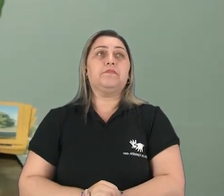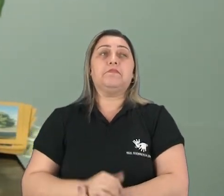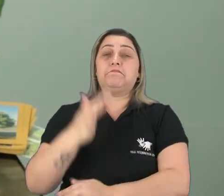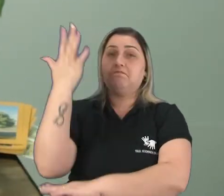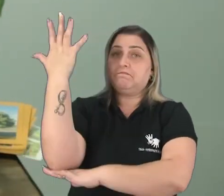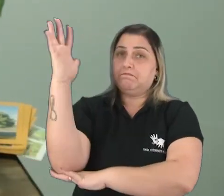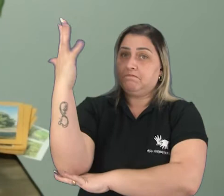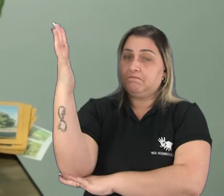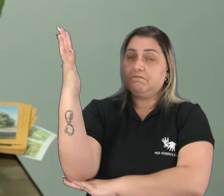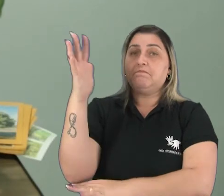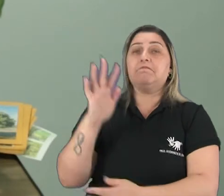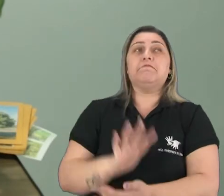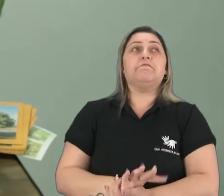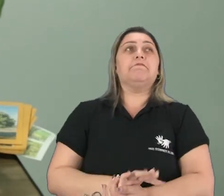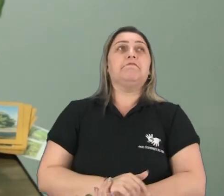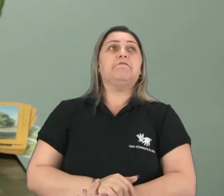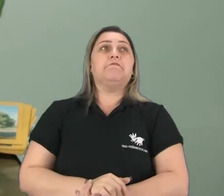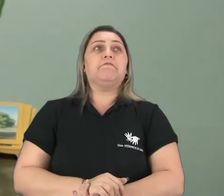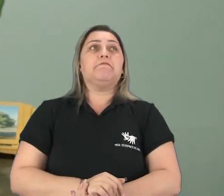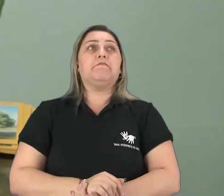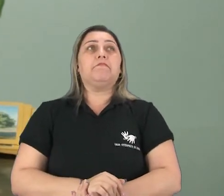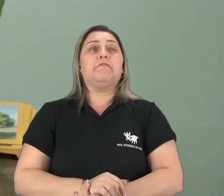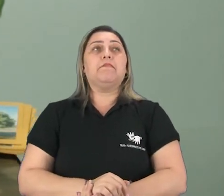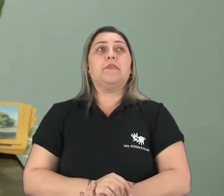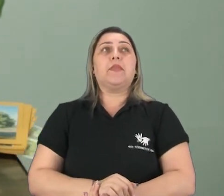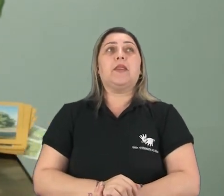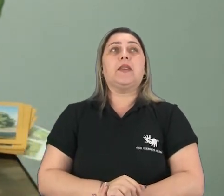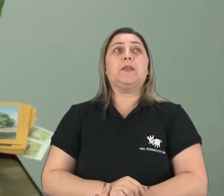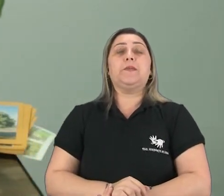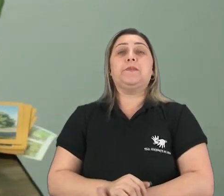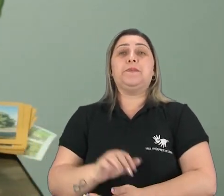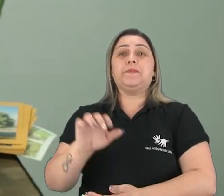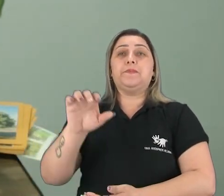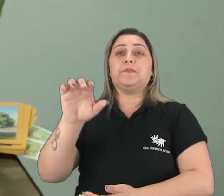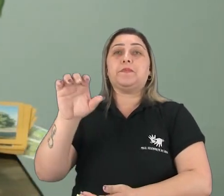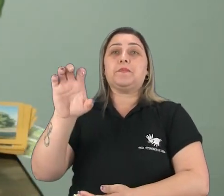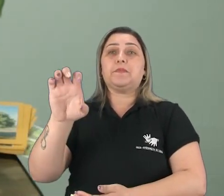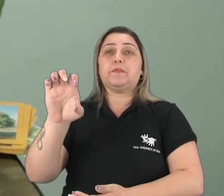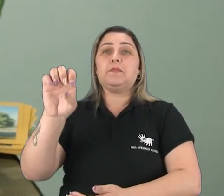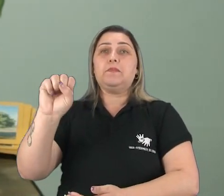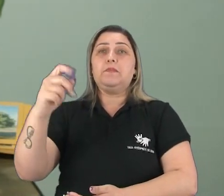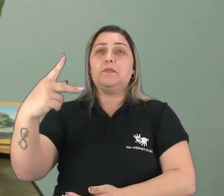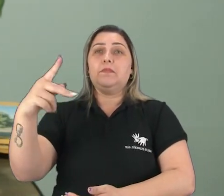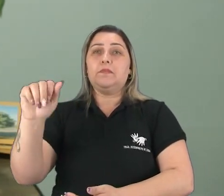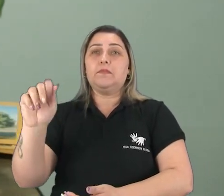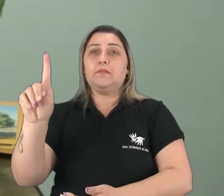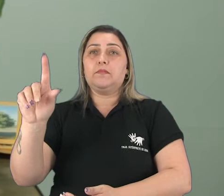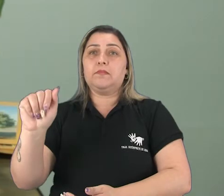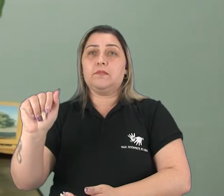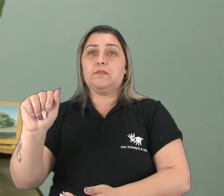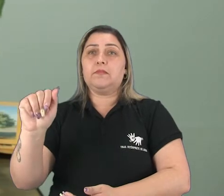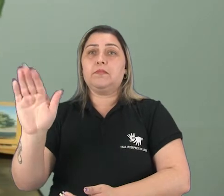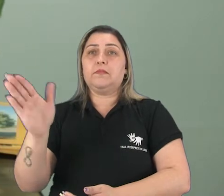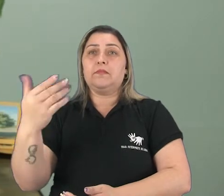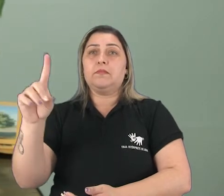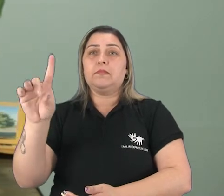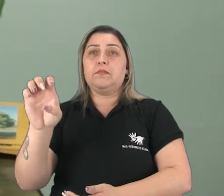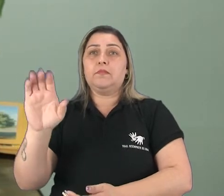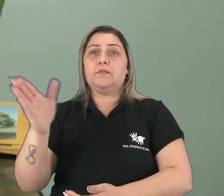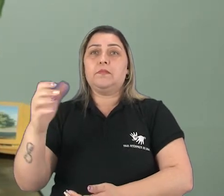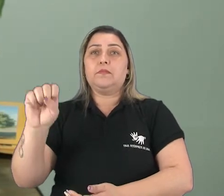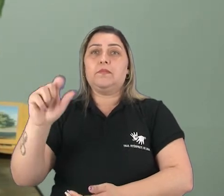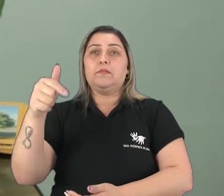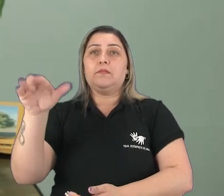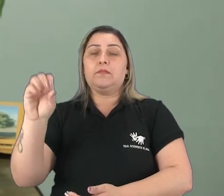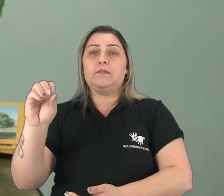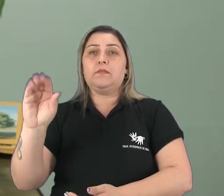planta é a chamada espada de São Jorge. Isso mesmo. Ela tem esse nome porque parece